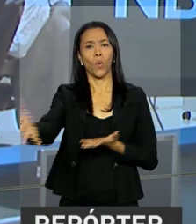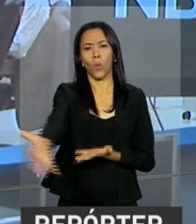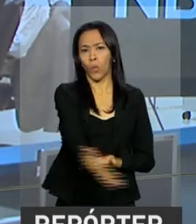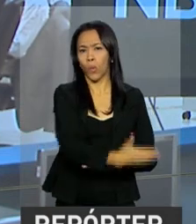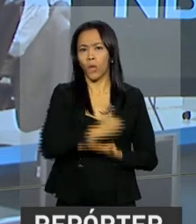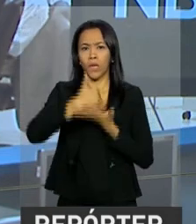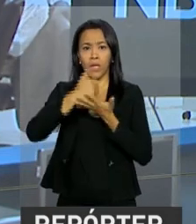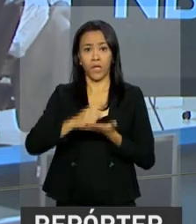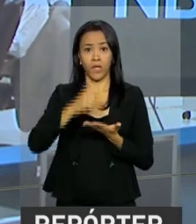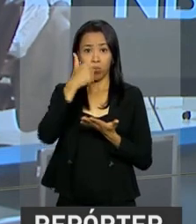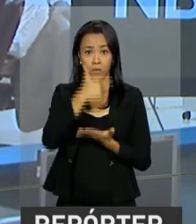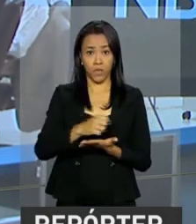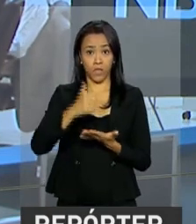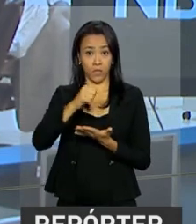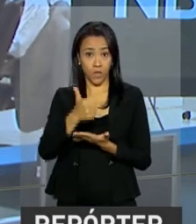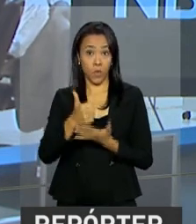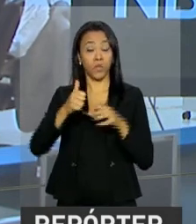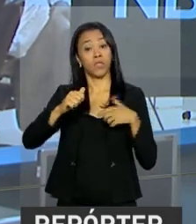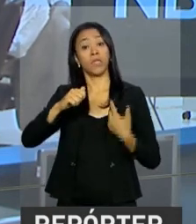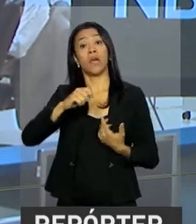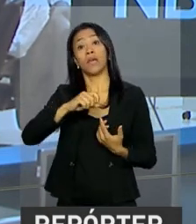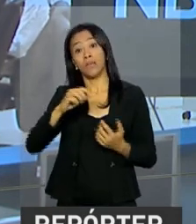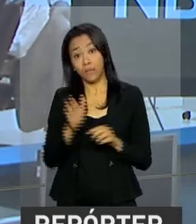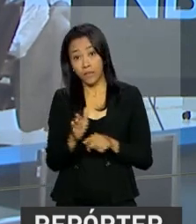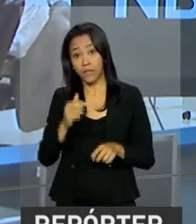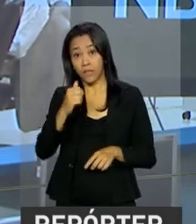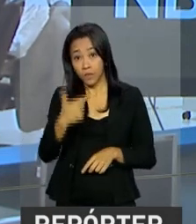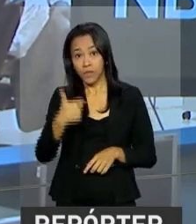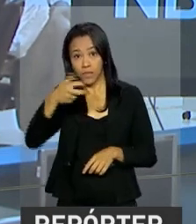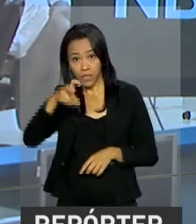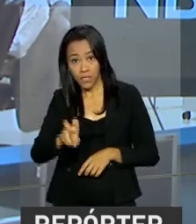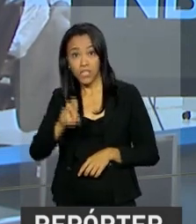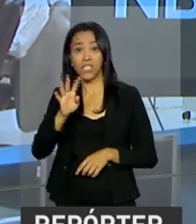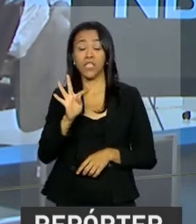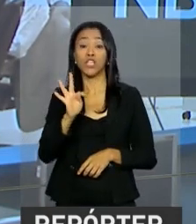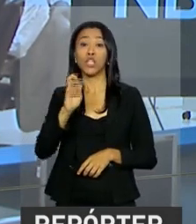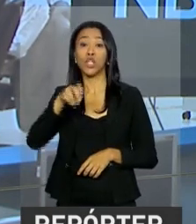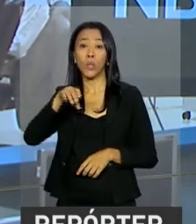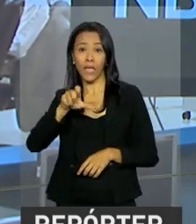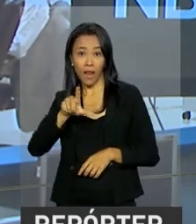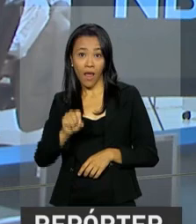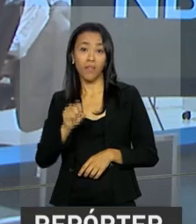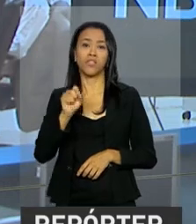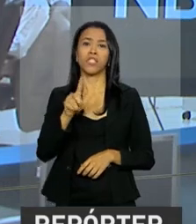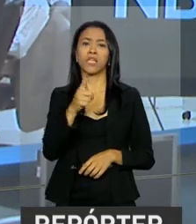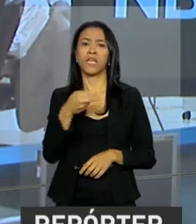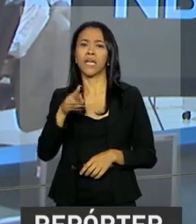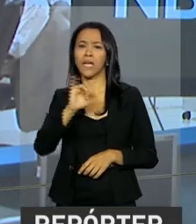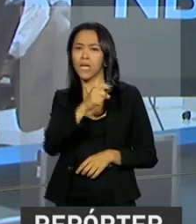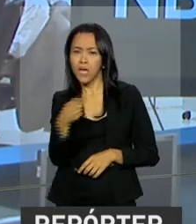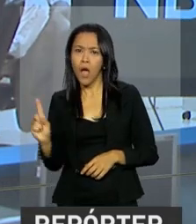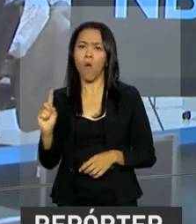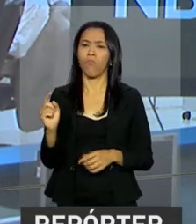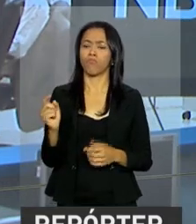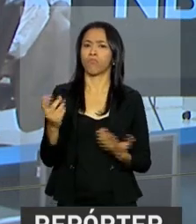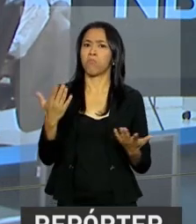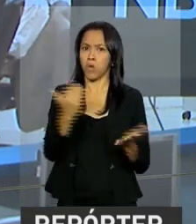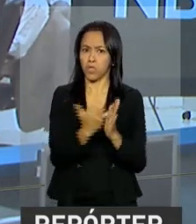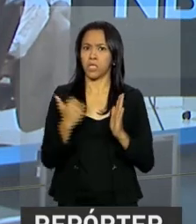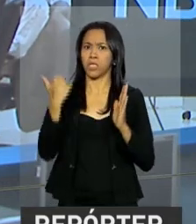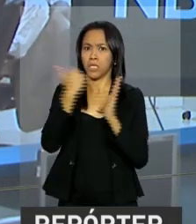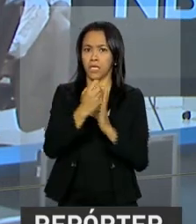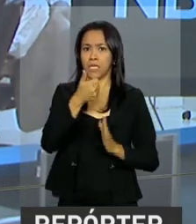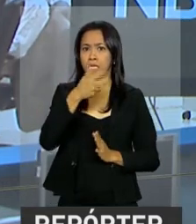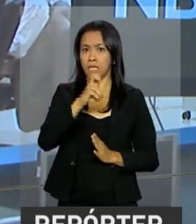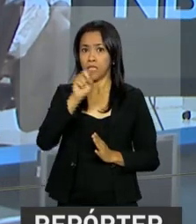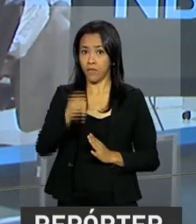215 milhões de toneladas de grãos nesta safra. O aumento pode chegar a 15,6% em relação à safra